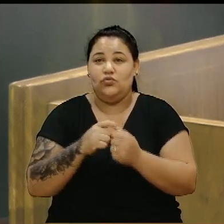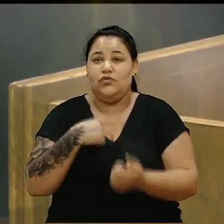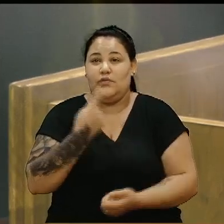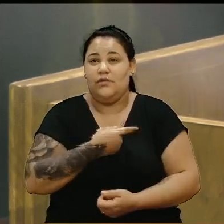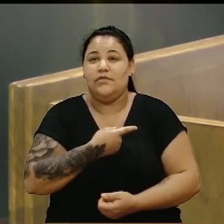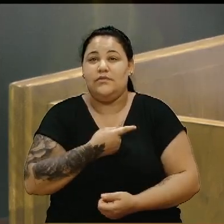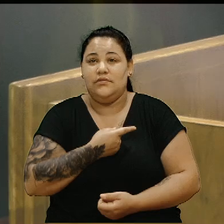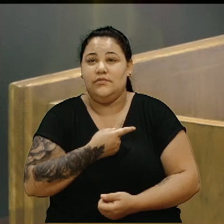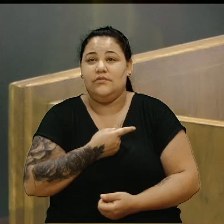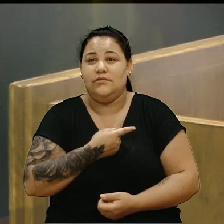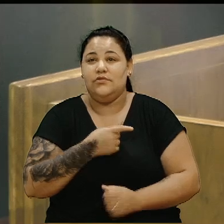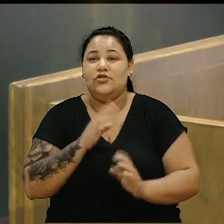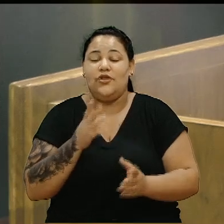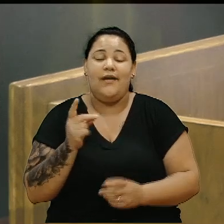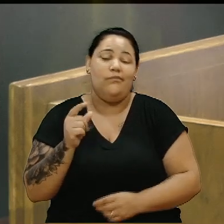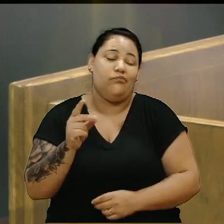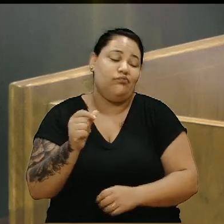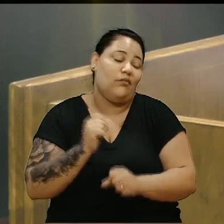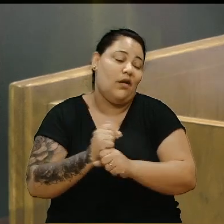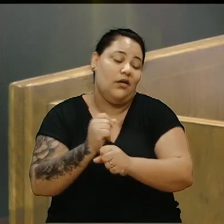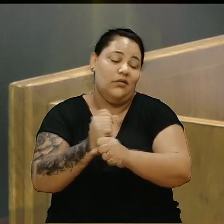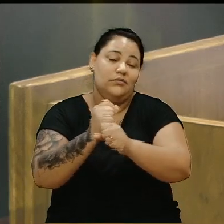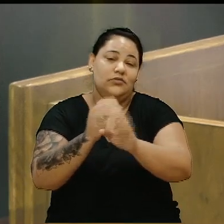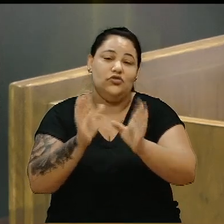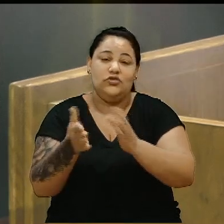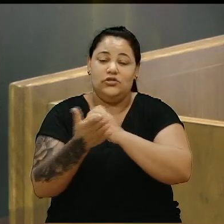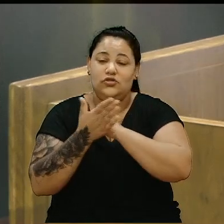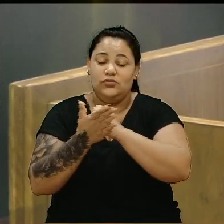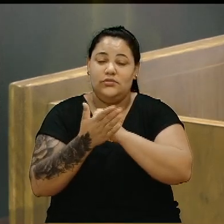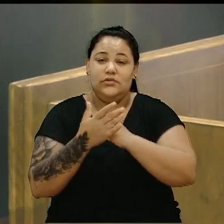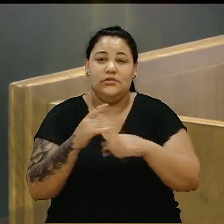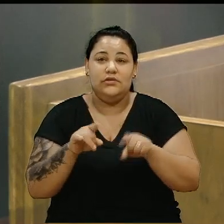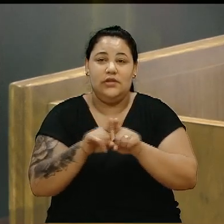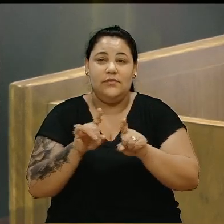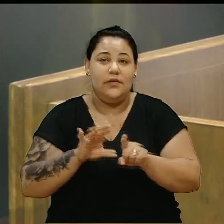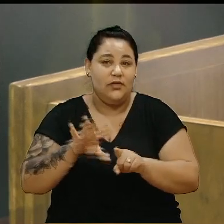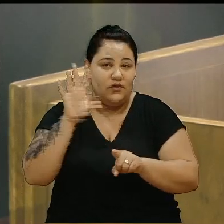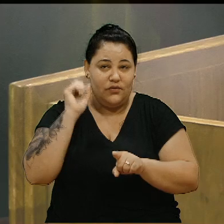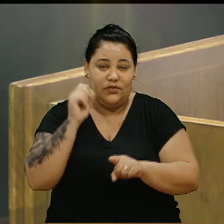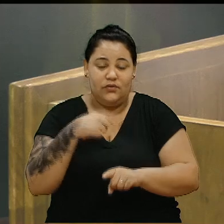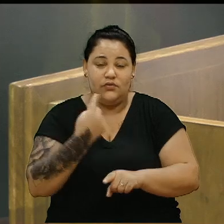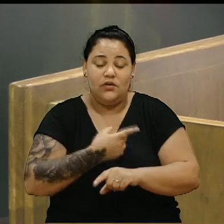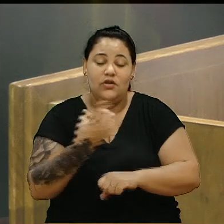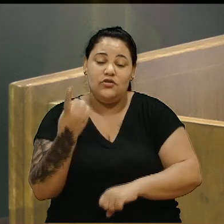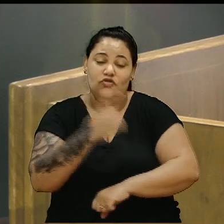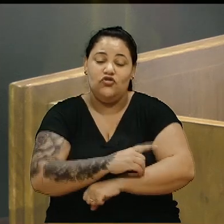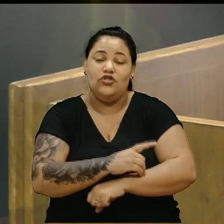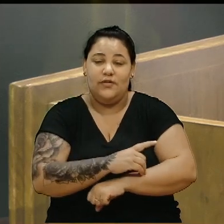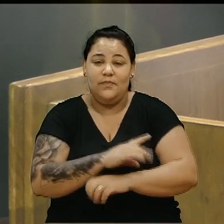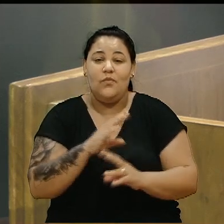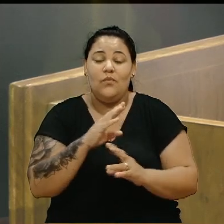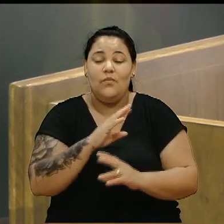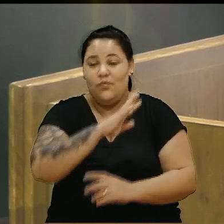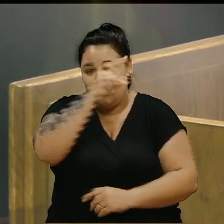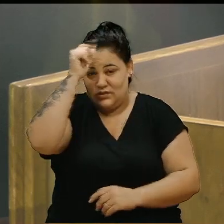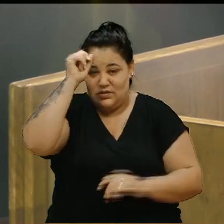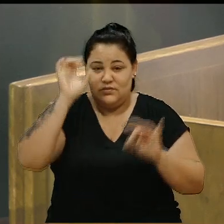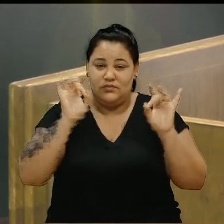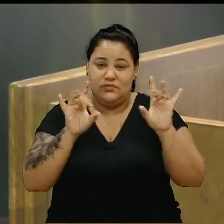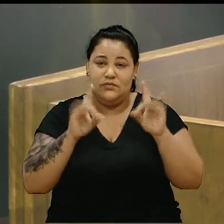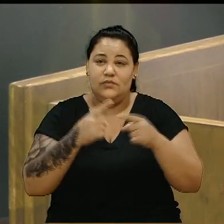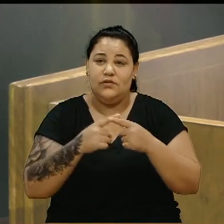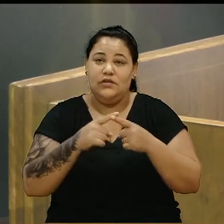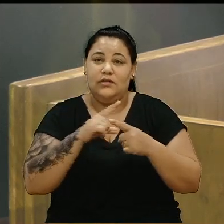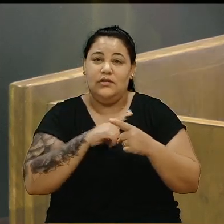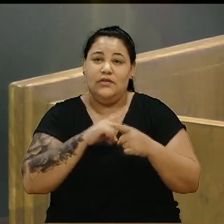hoje, mais de anos, e por ter ouvido a gente pelo Dia Municipal das Doenças Raras, porque deu